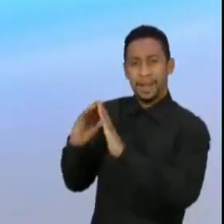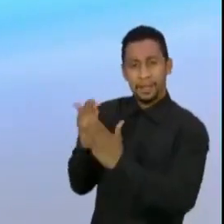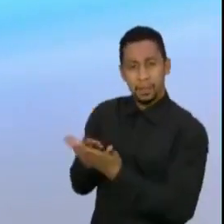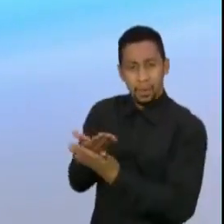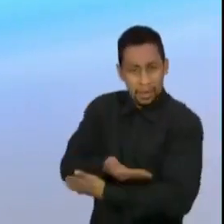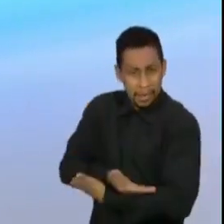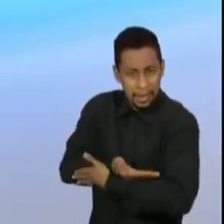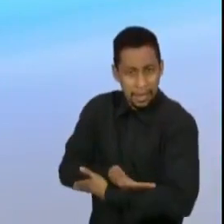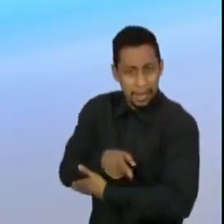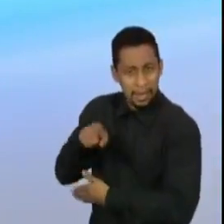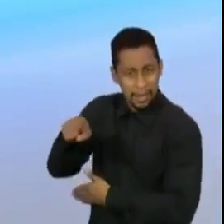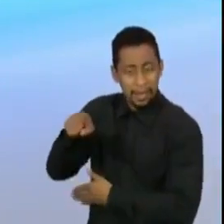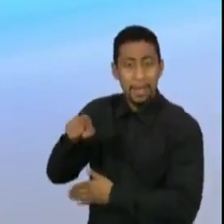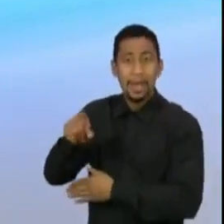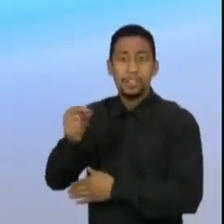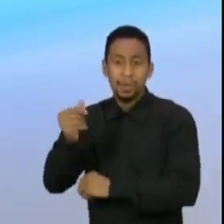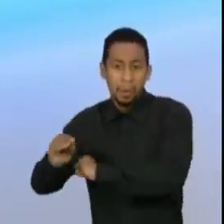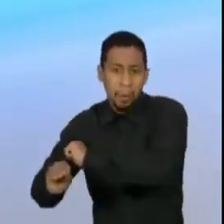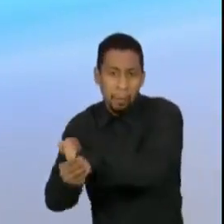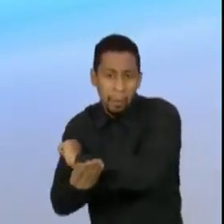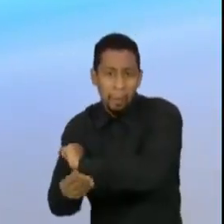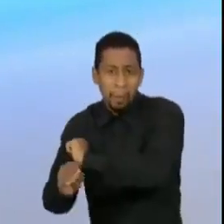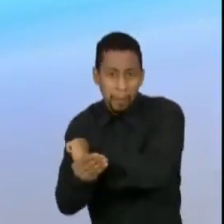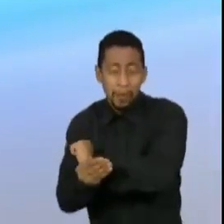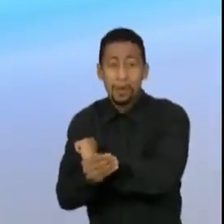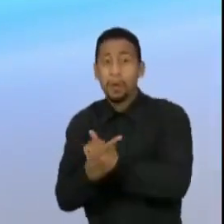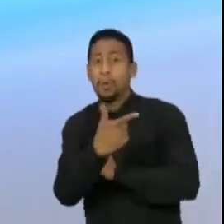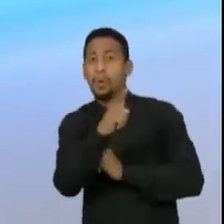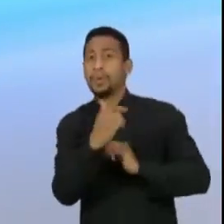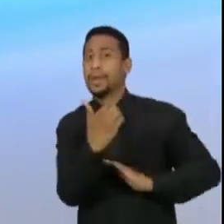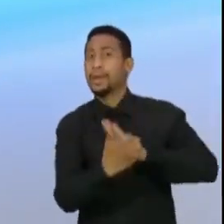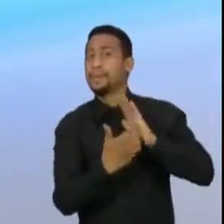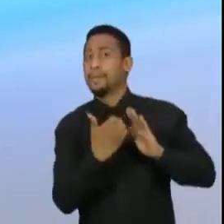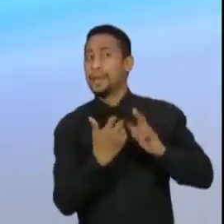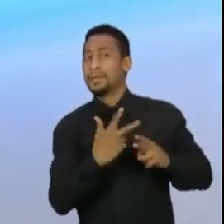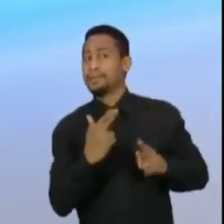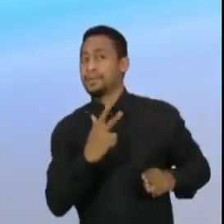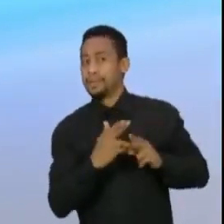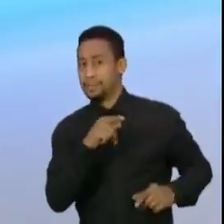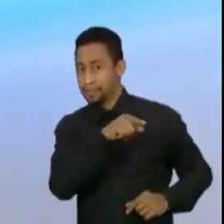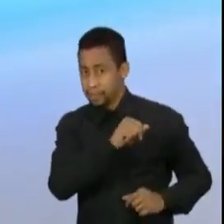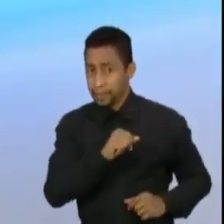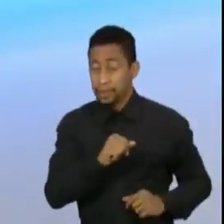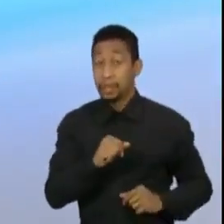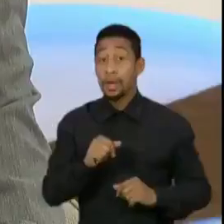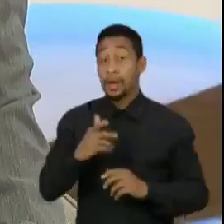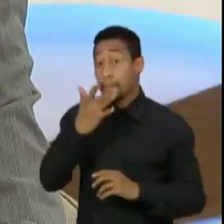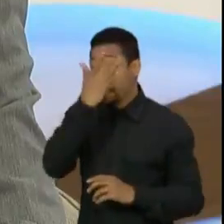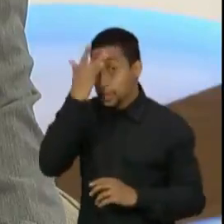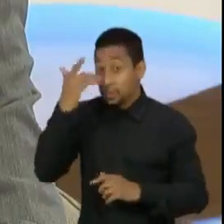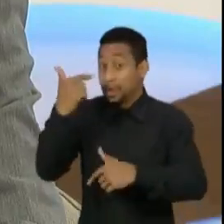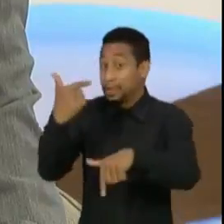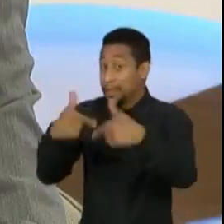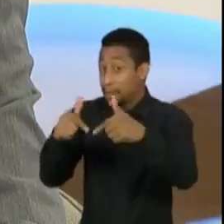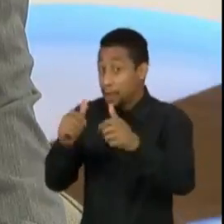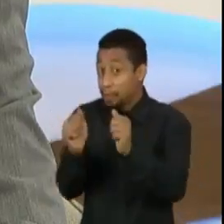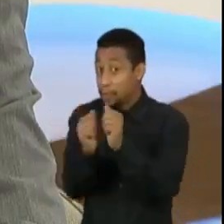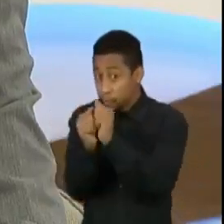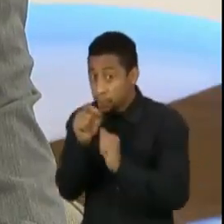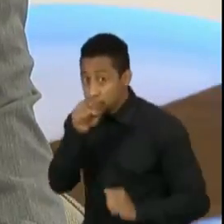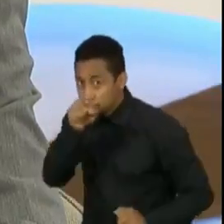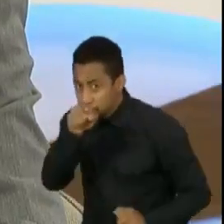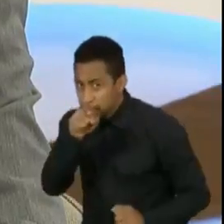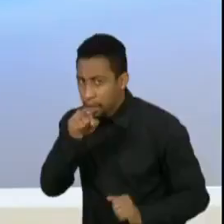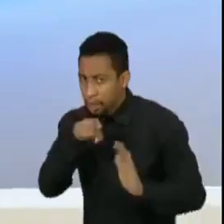supostamente desviaram recursos para a empresa de fachada seu duas caixas Ela eram controlados por pessoas que trabalhavam para o senhor